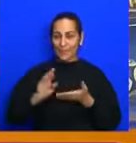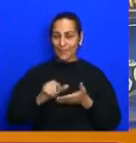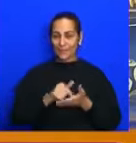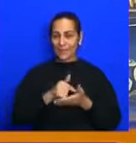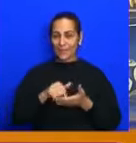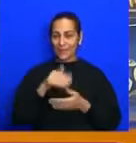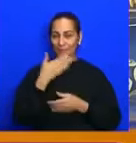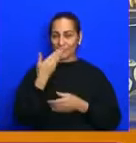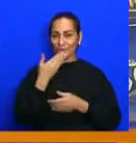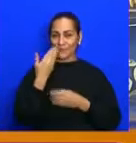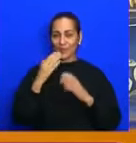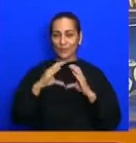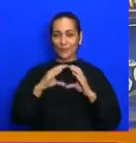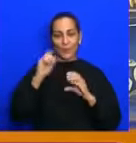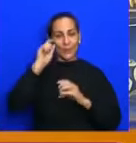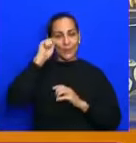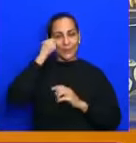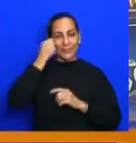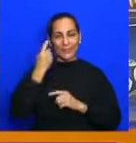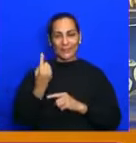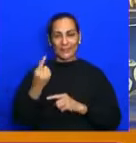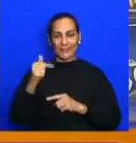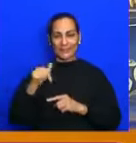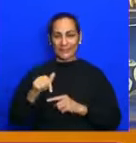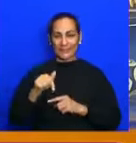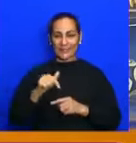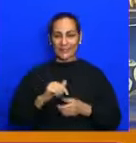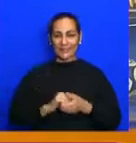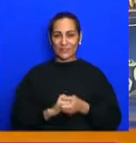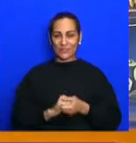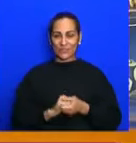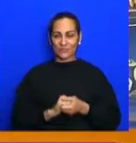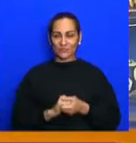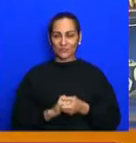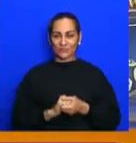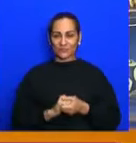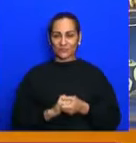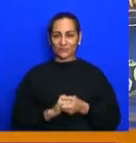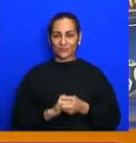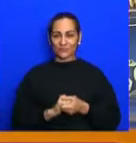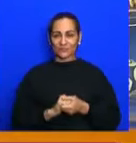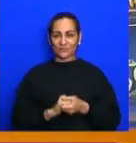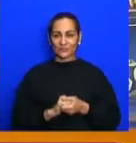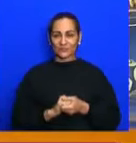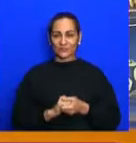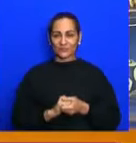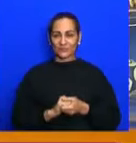na Loto Fácil. Bola preta 17, preta 17.